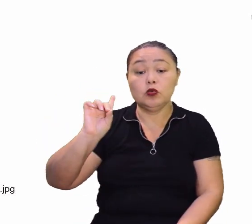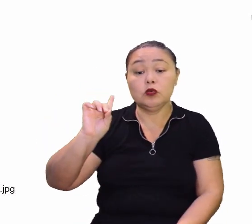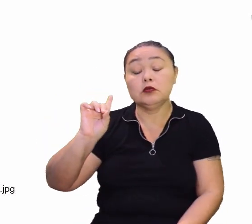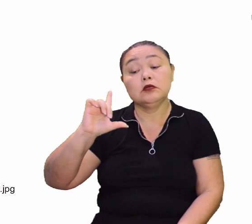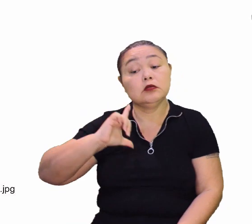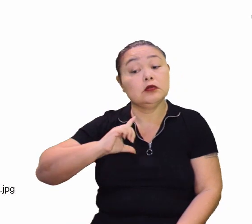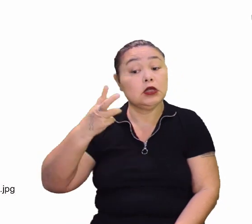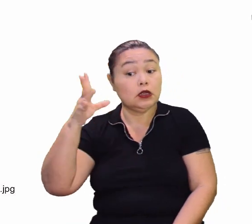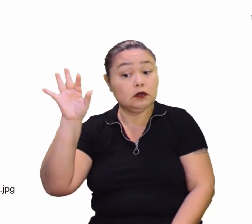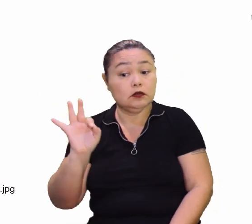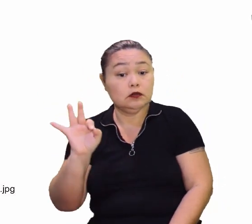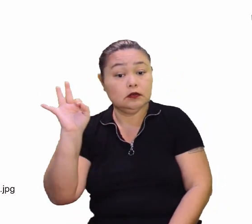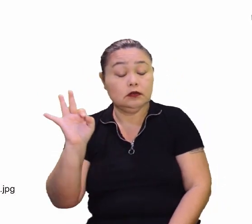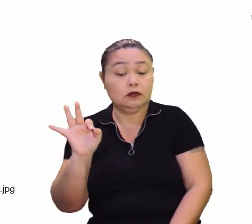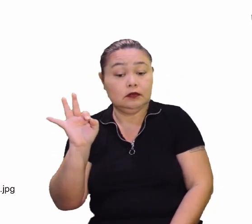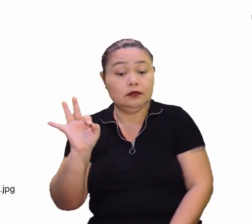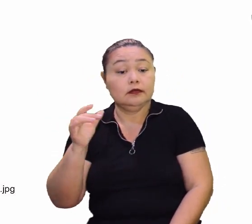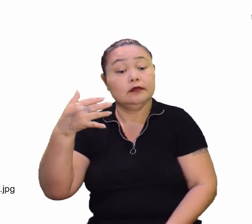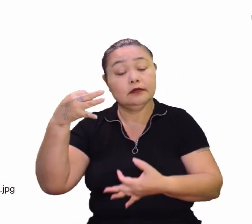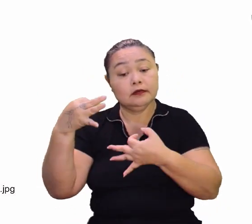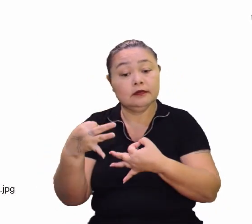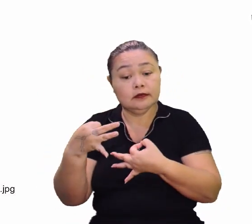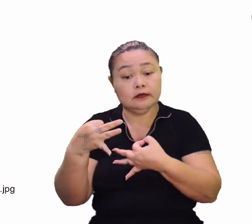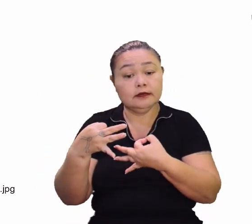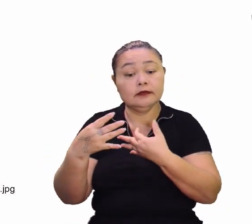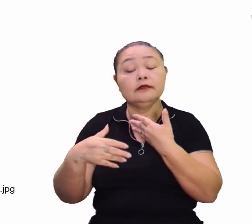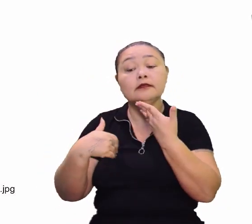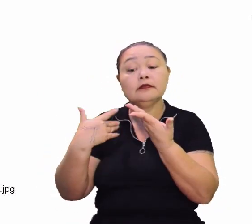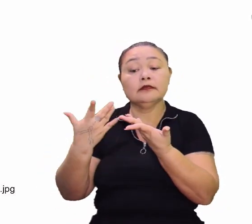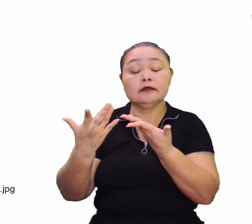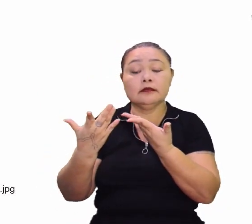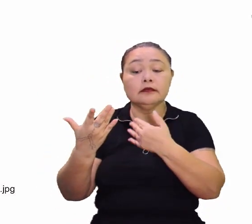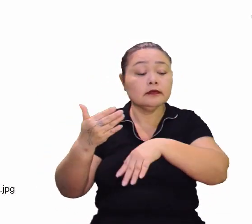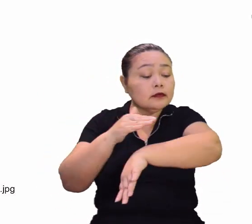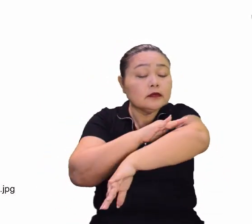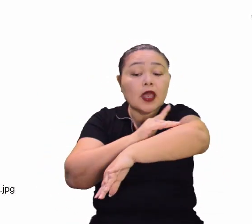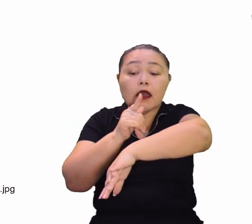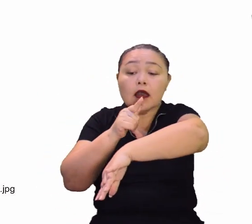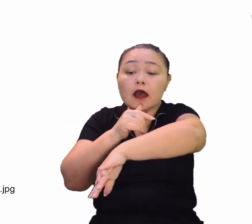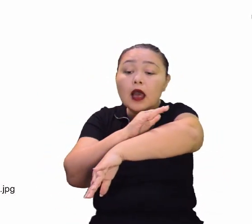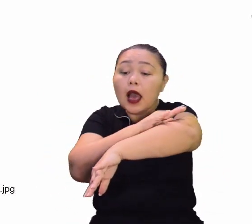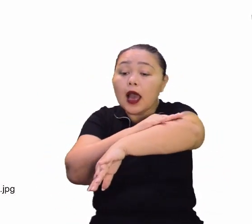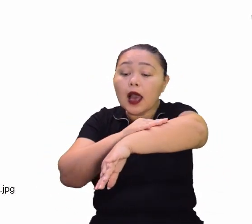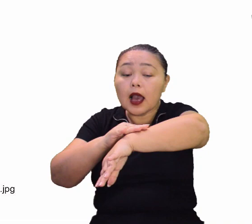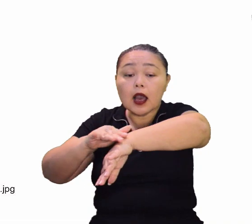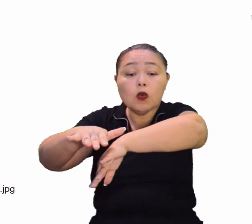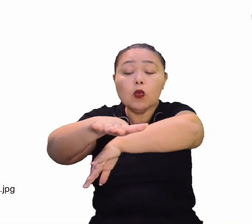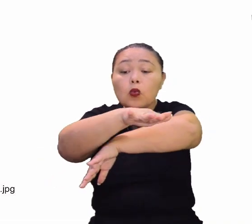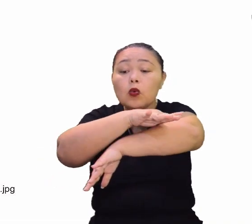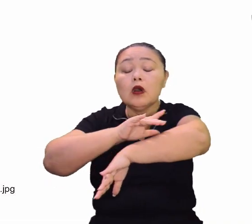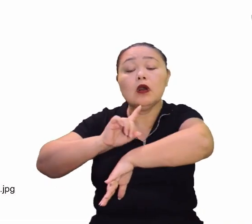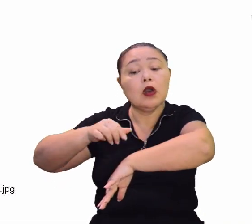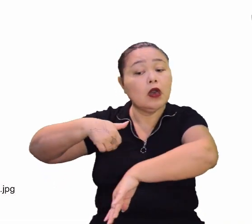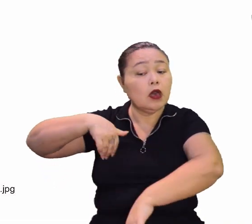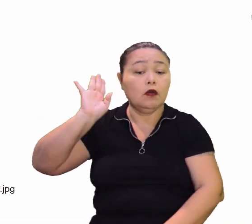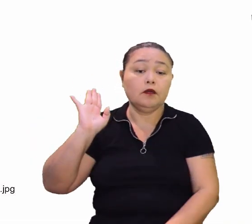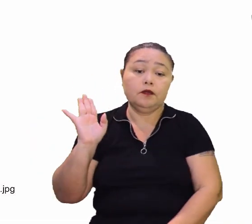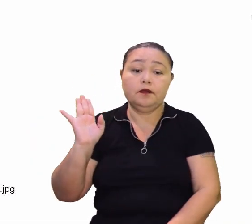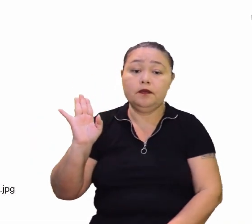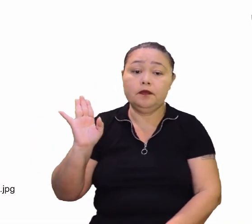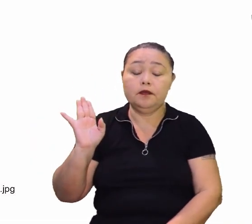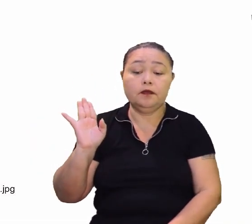só tem 3%. Exato. Então, gerenciamento desse abastecimento de água lá é muito